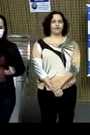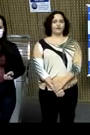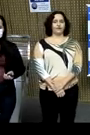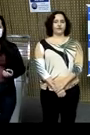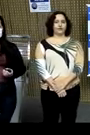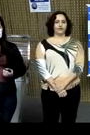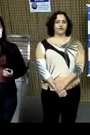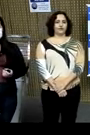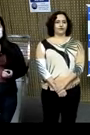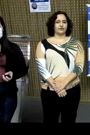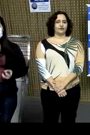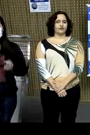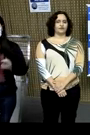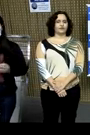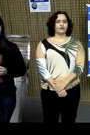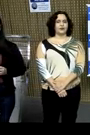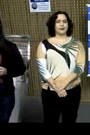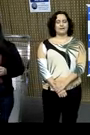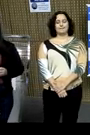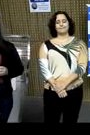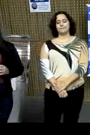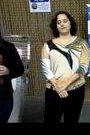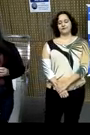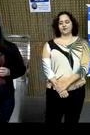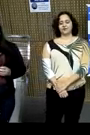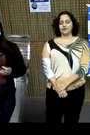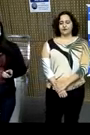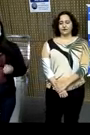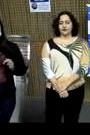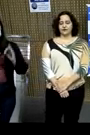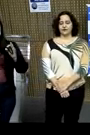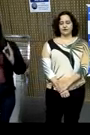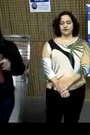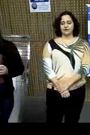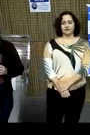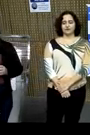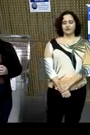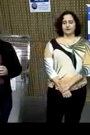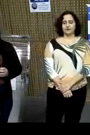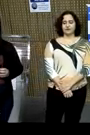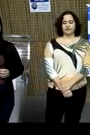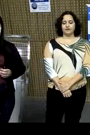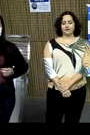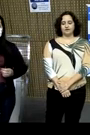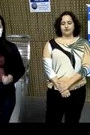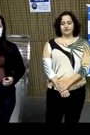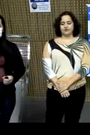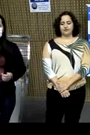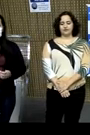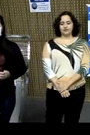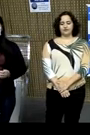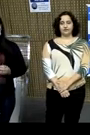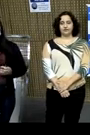até a 20ª semana de gestação, tivemos uma porcentagem de 14,3% no primeiro quadrimestre de